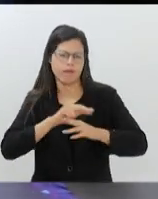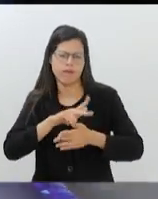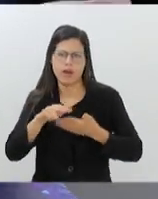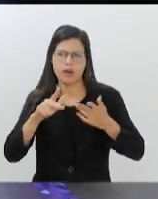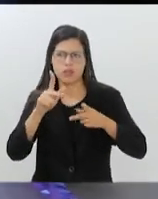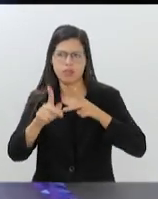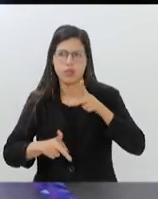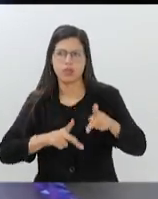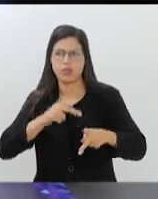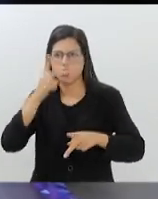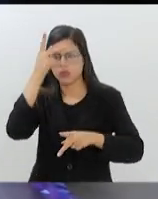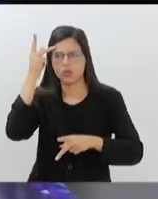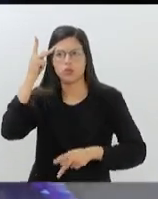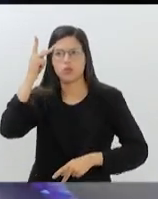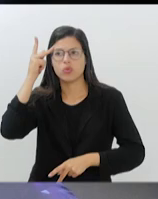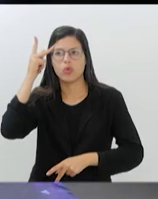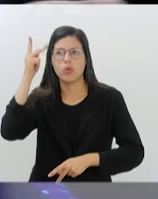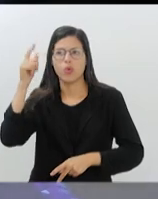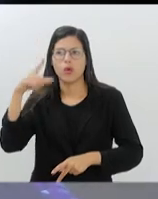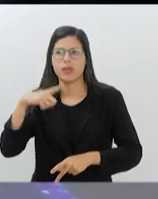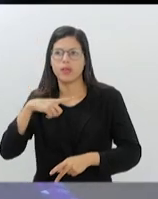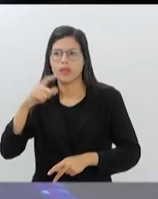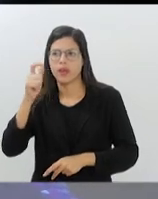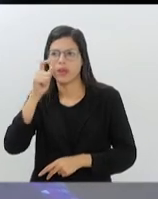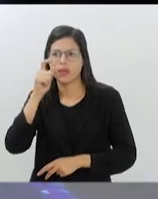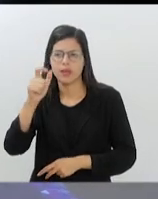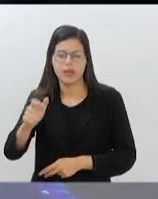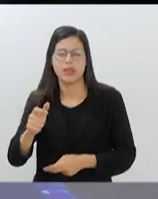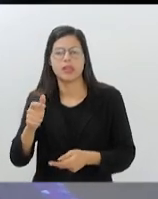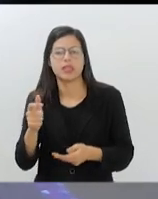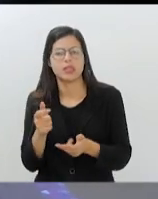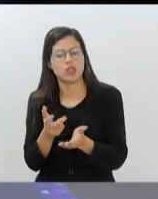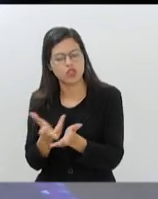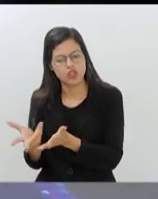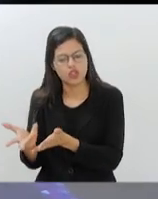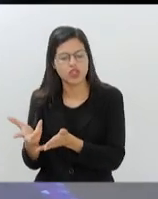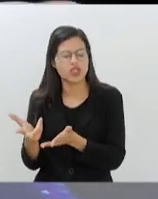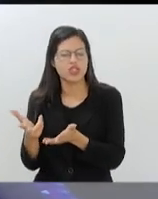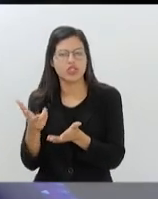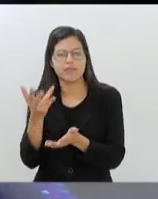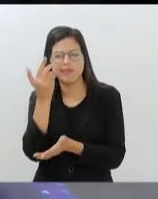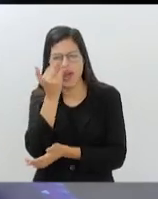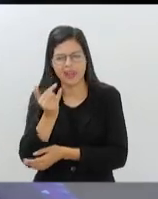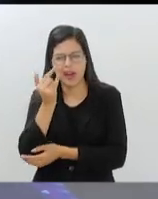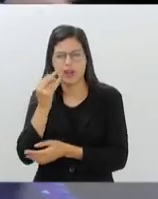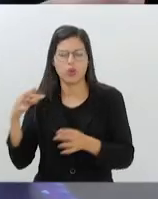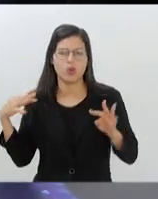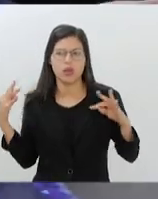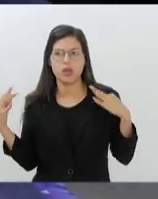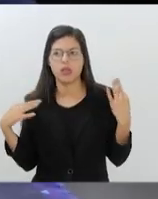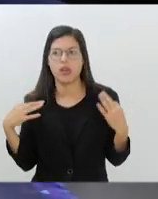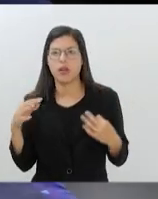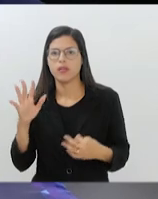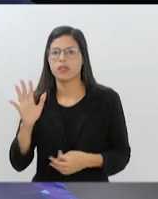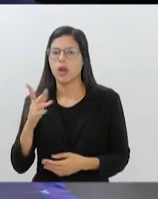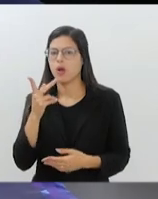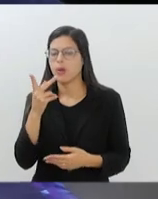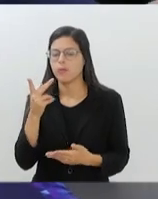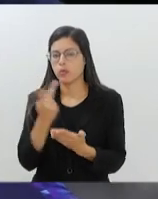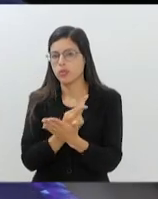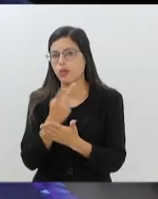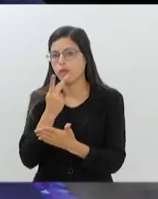Rio de Janeiro um Estado em regime de recuperação fiscal tem interesse de atrair turistas para cá então o que já aconteceu foi de falar Olha nós gostaríamos